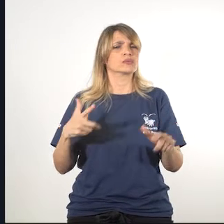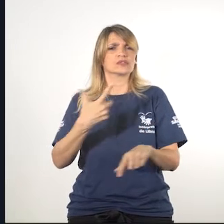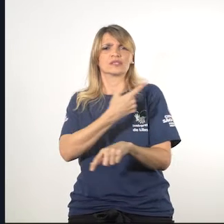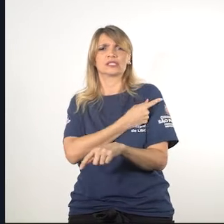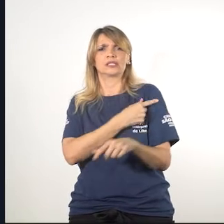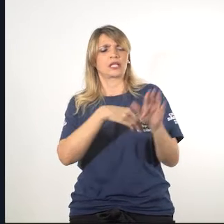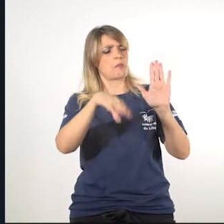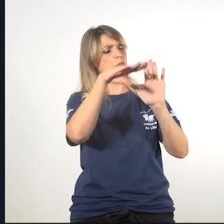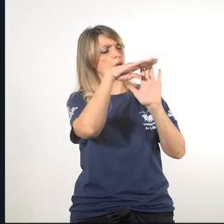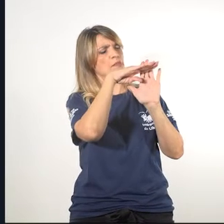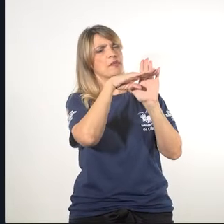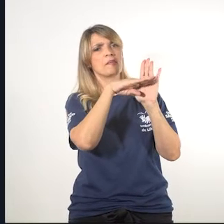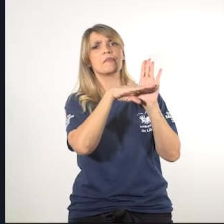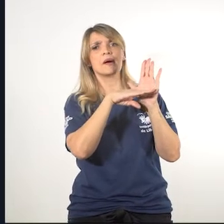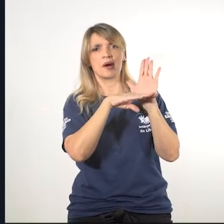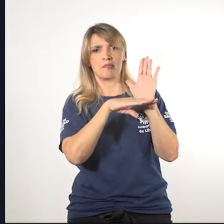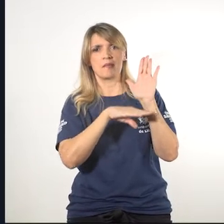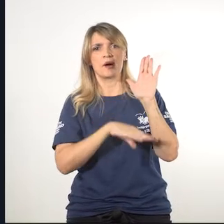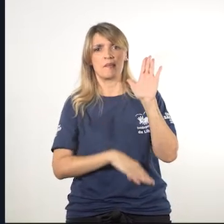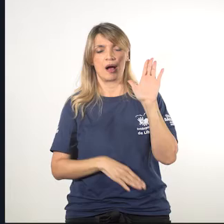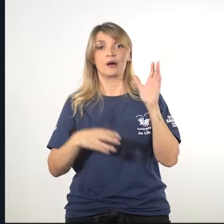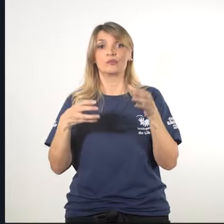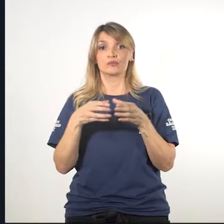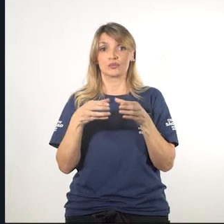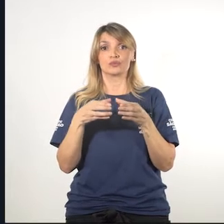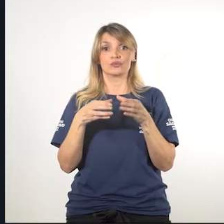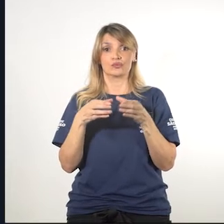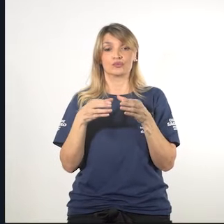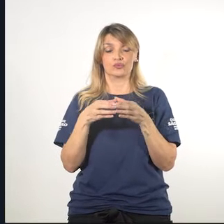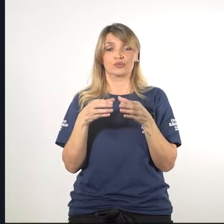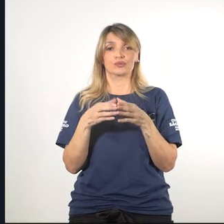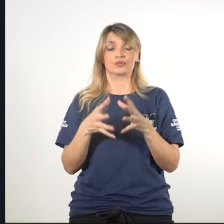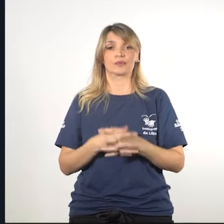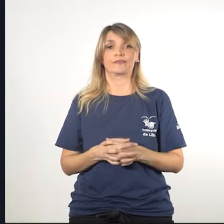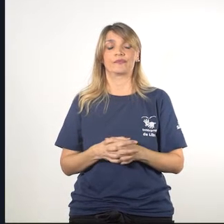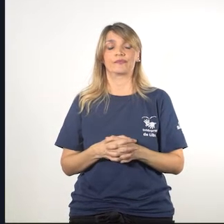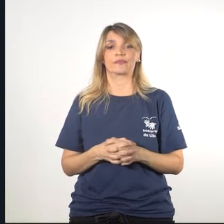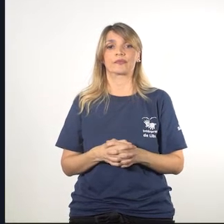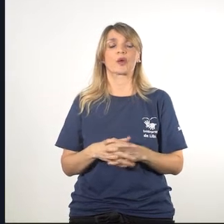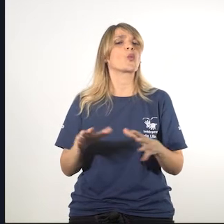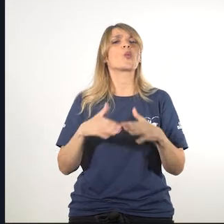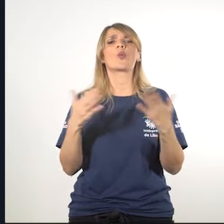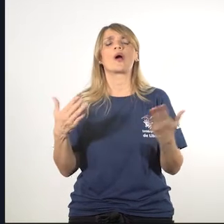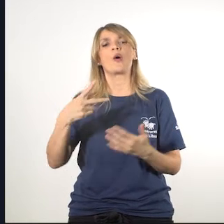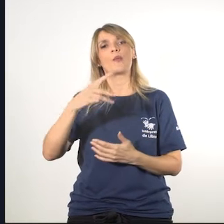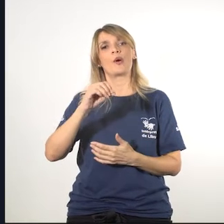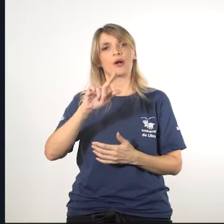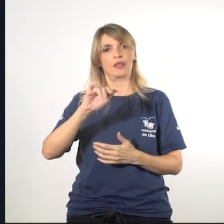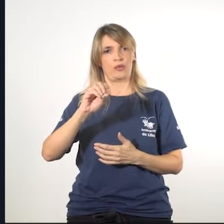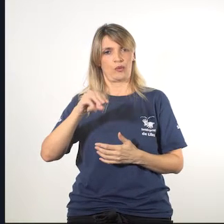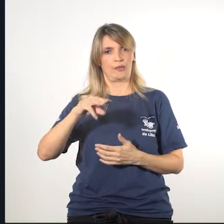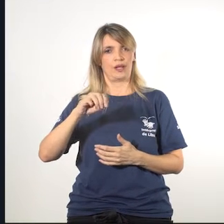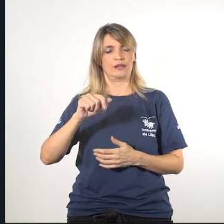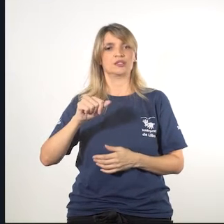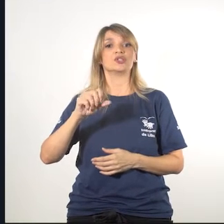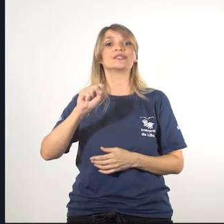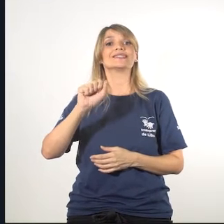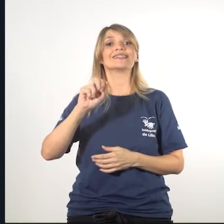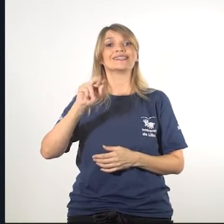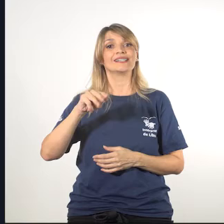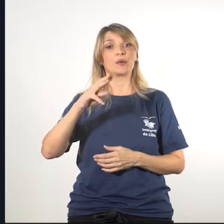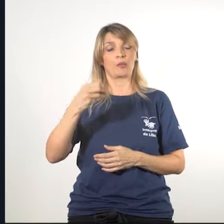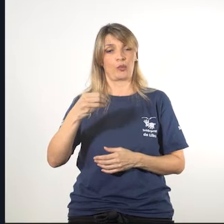de vacinação para esses grupos. Então, e quais serão elas? Poliomielite, sarampo,